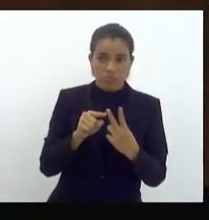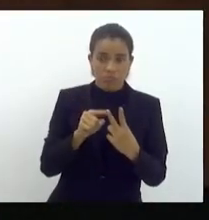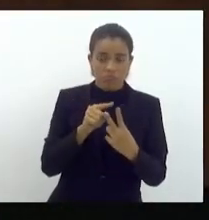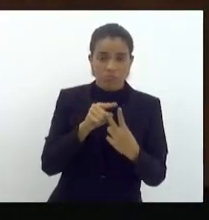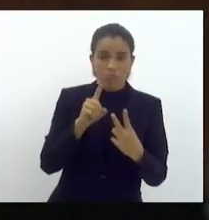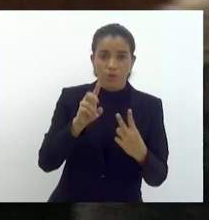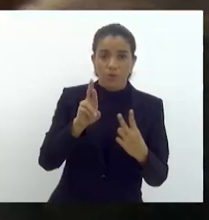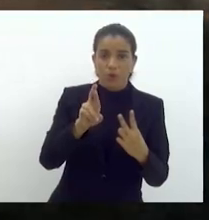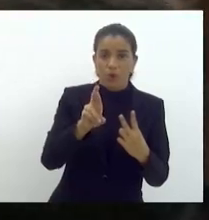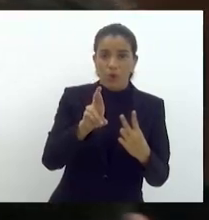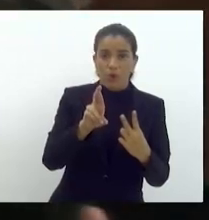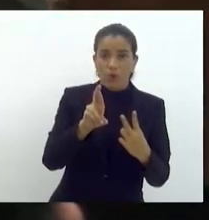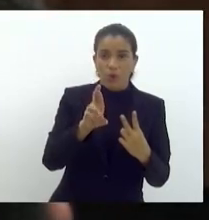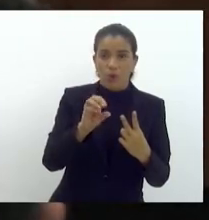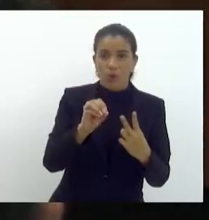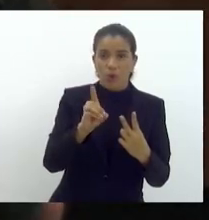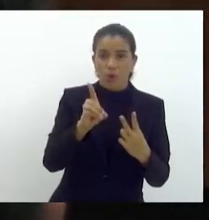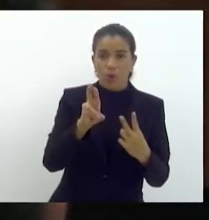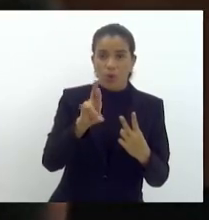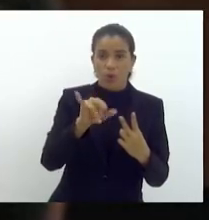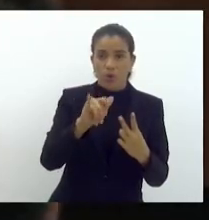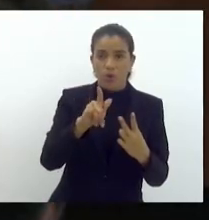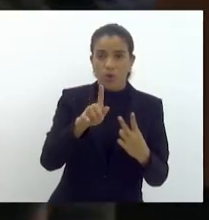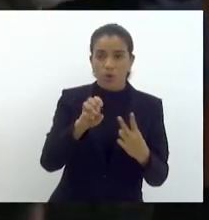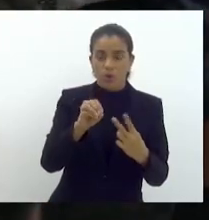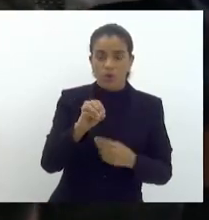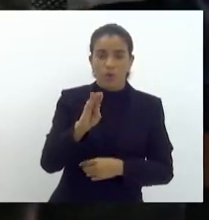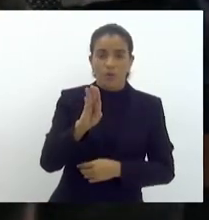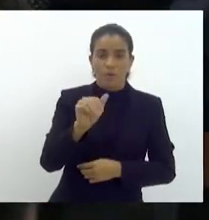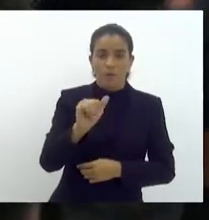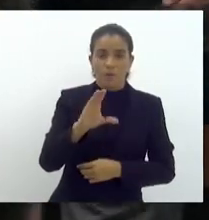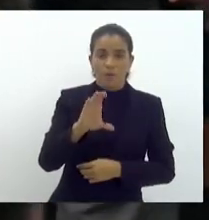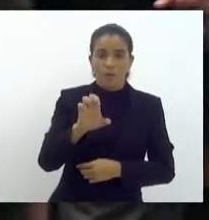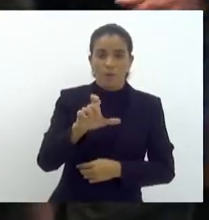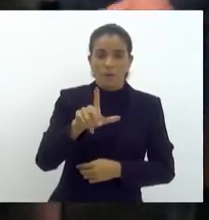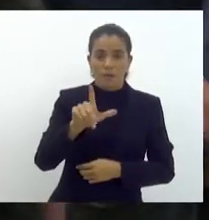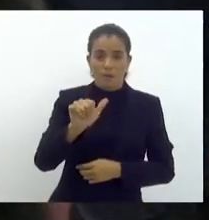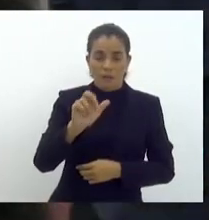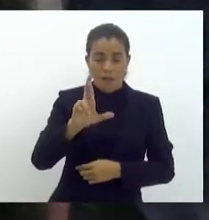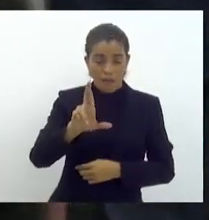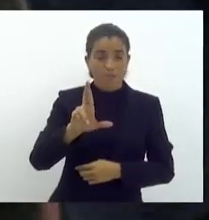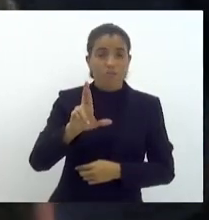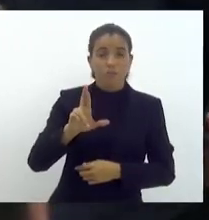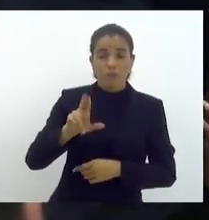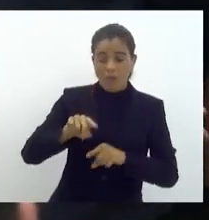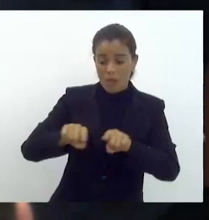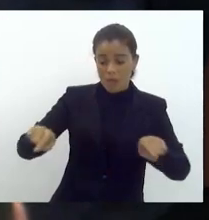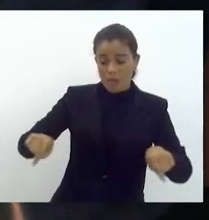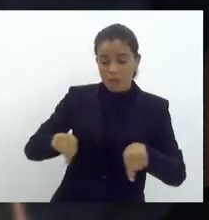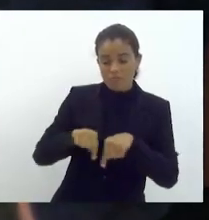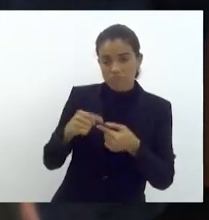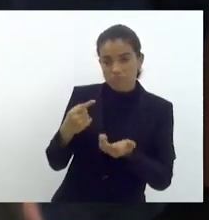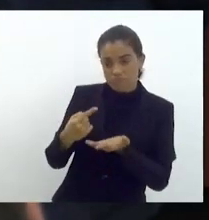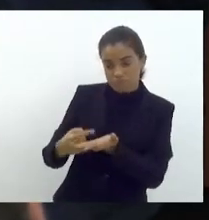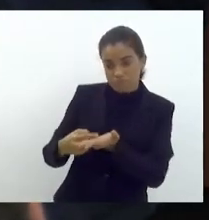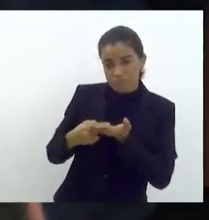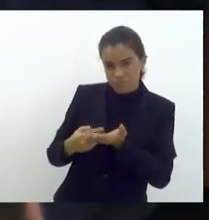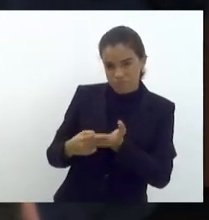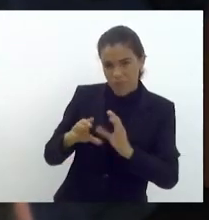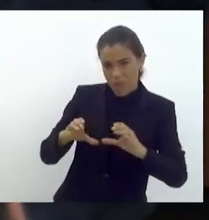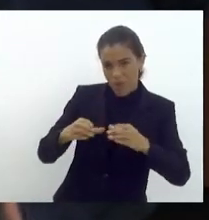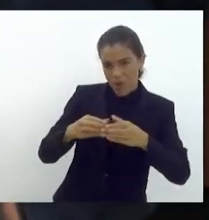Rodrigo Marcela No acordo no seu Gabinete no colégio de líderes